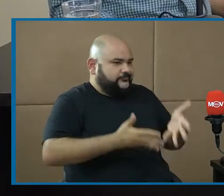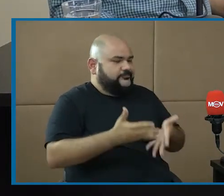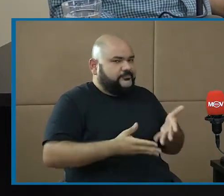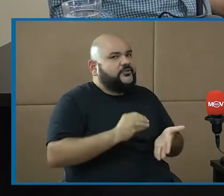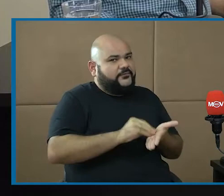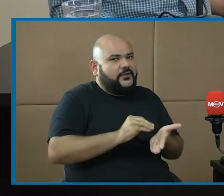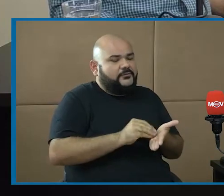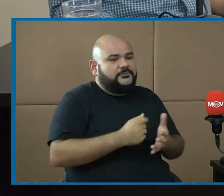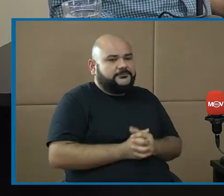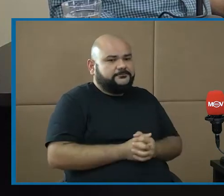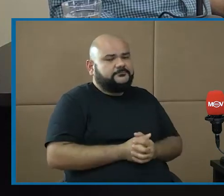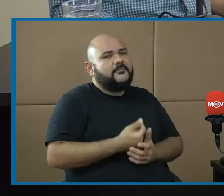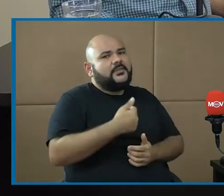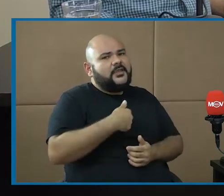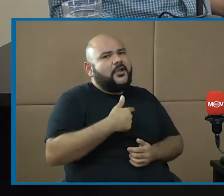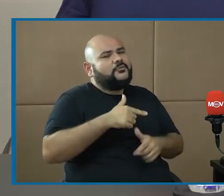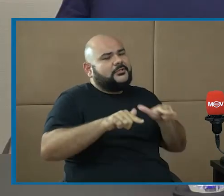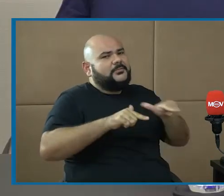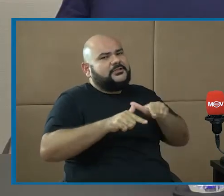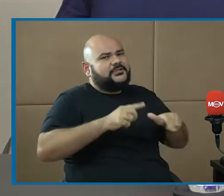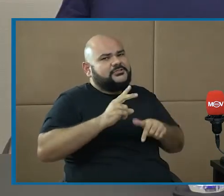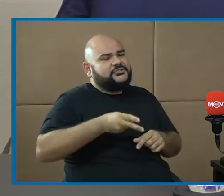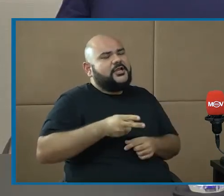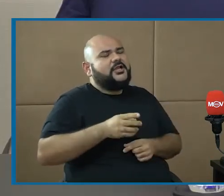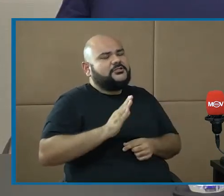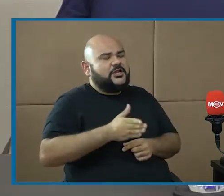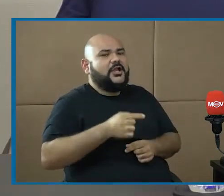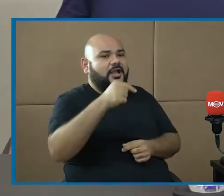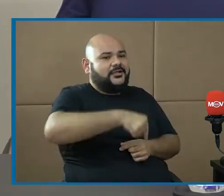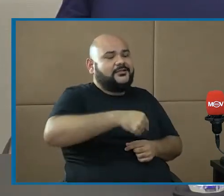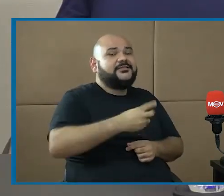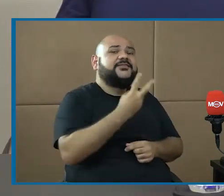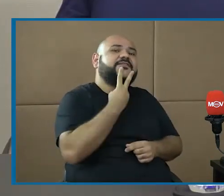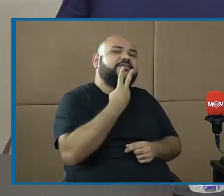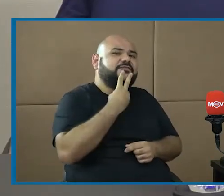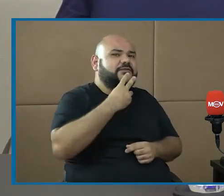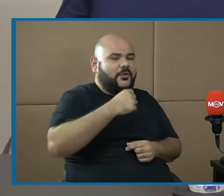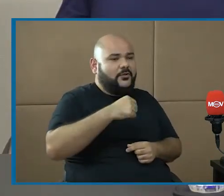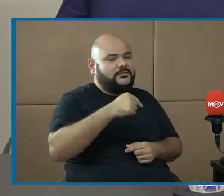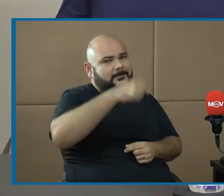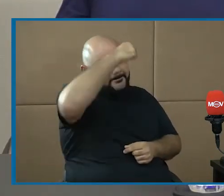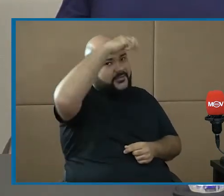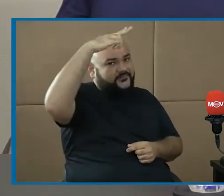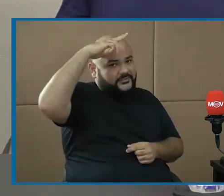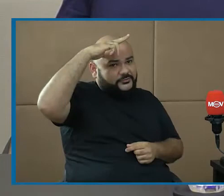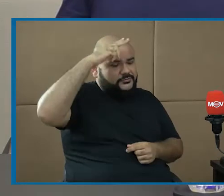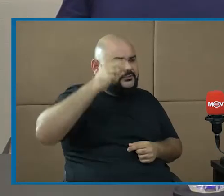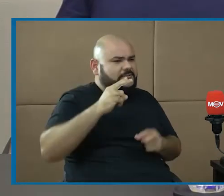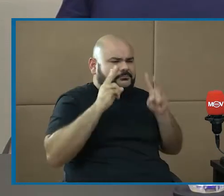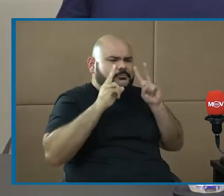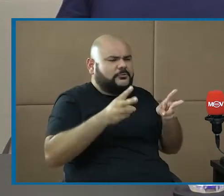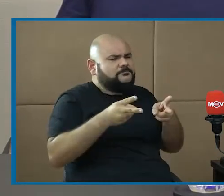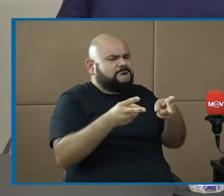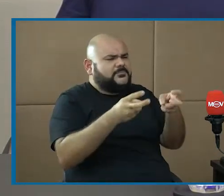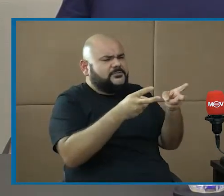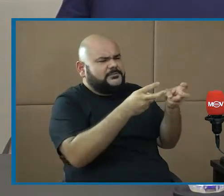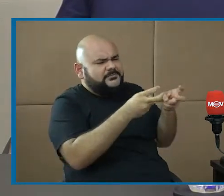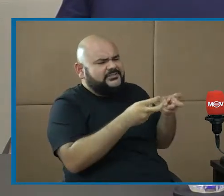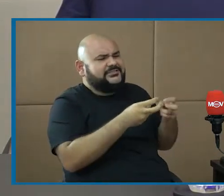de uma das prefeituras daqui da Grande Vitória. Entendeu? Então, era muito pouco o número de profissionais para a quantidade de alunos que nós tínhamos. Então, uma